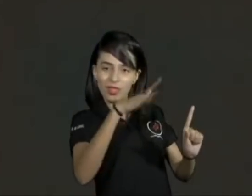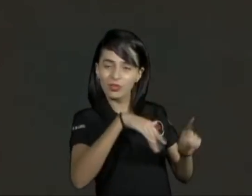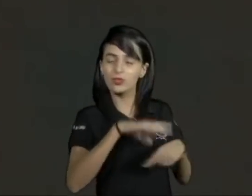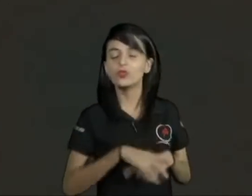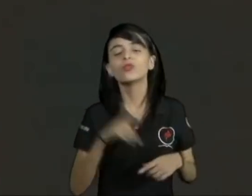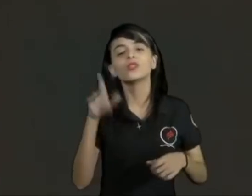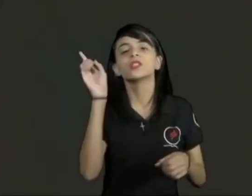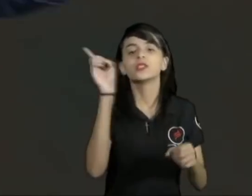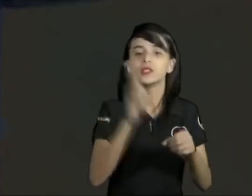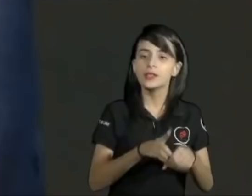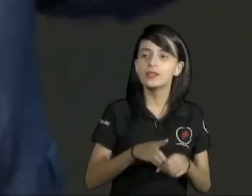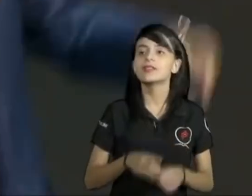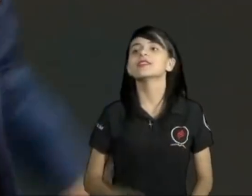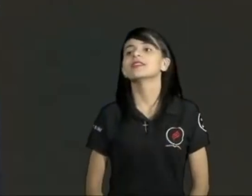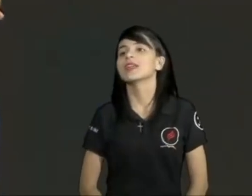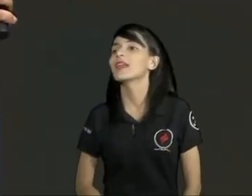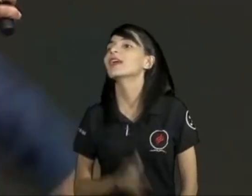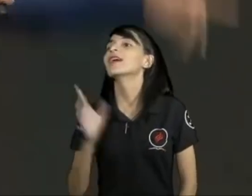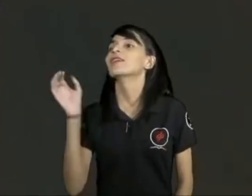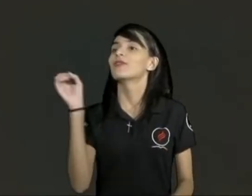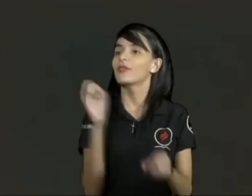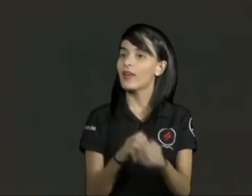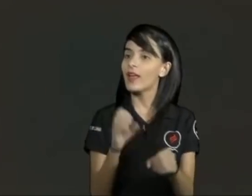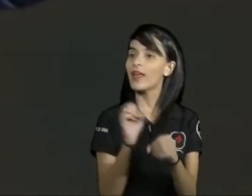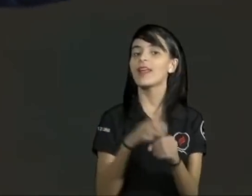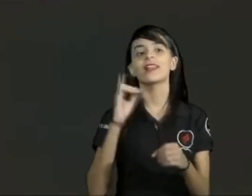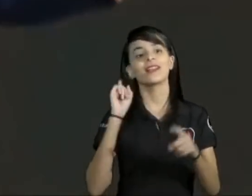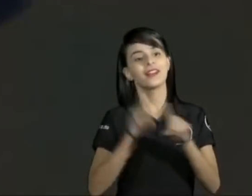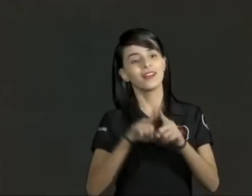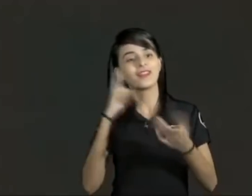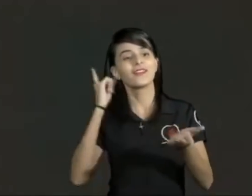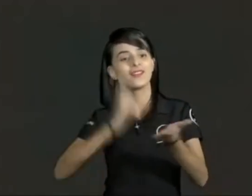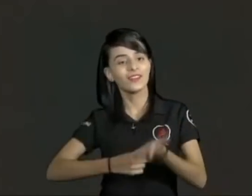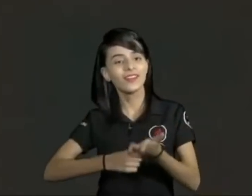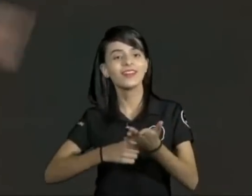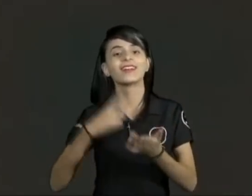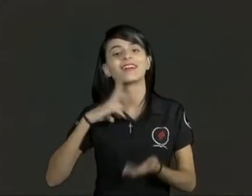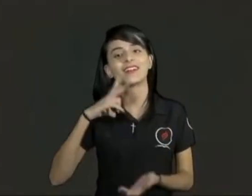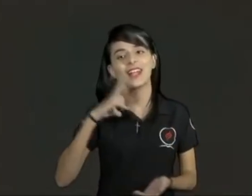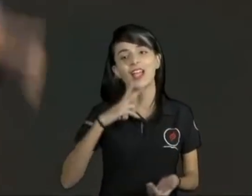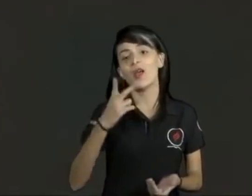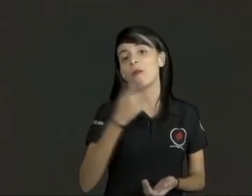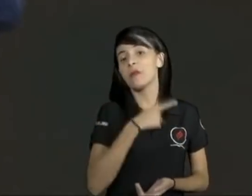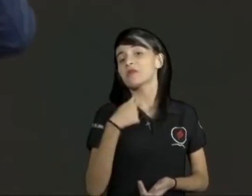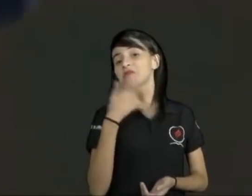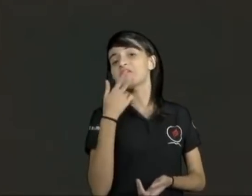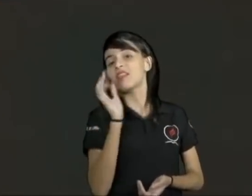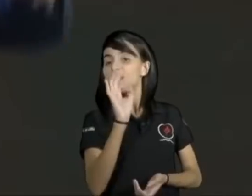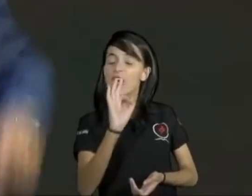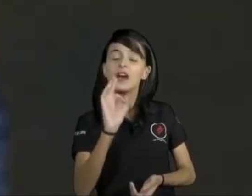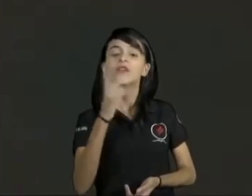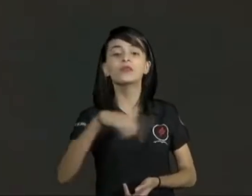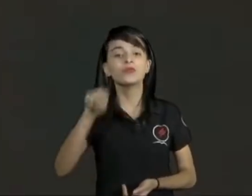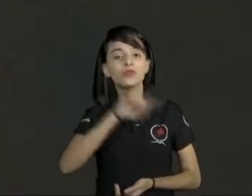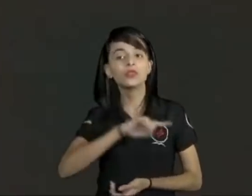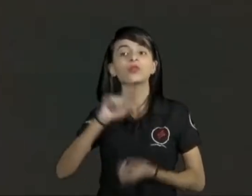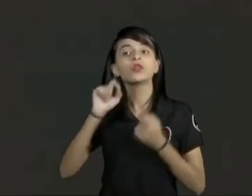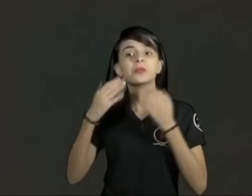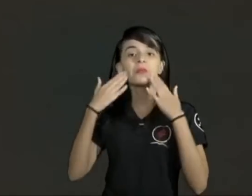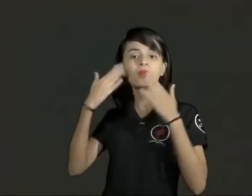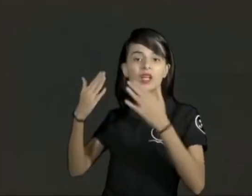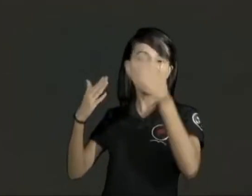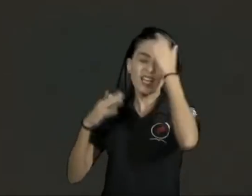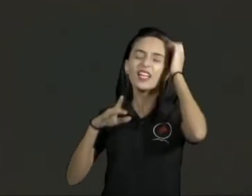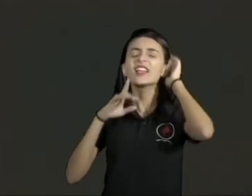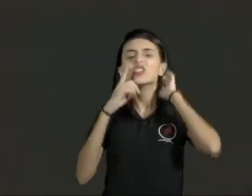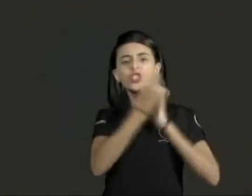quando você dizimar quando você oferta quando você faz fotos pessoais que o pastor Nem fala nada você tá dando uma demonstração que o dinheiro